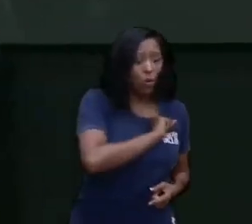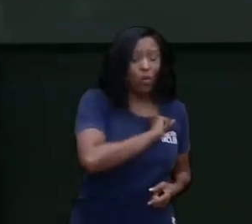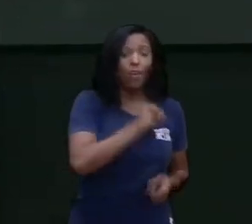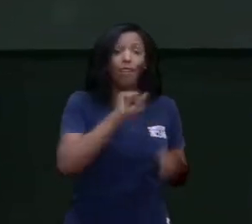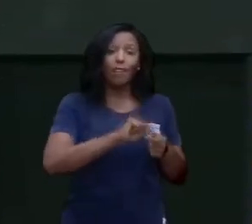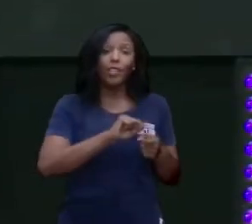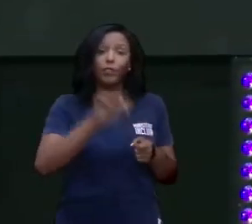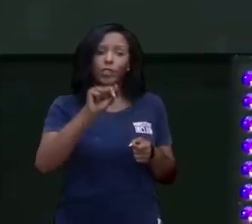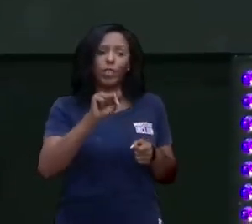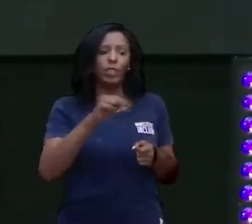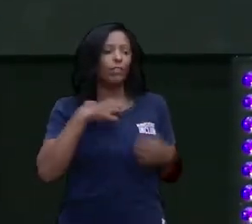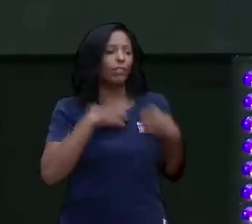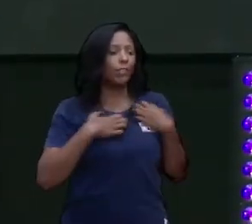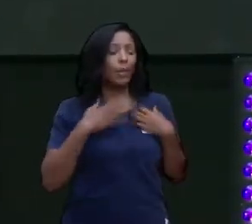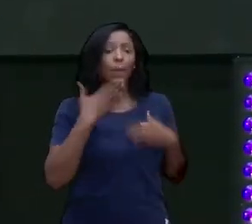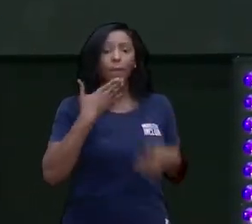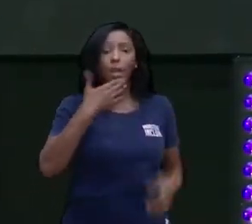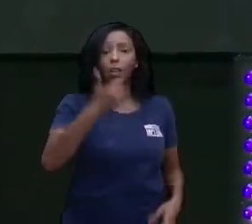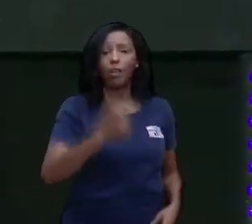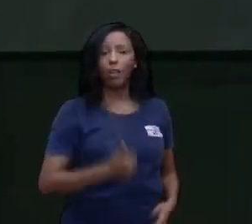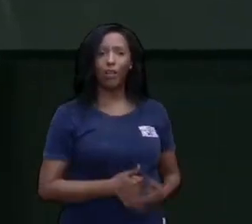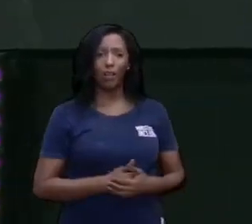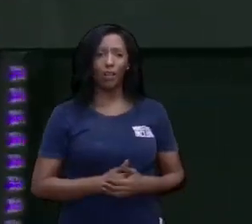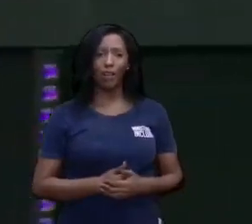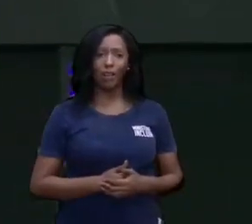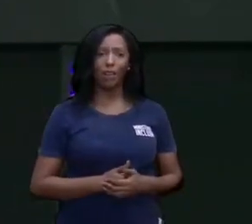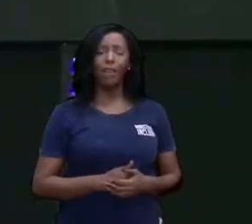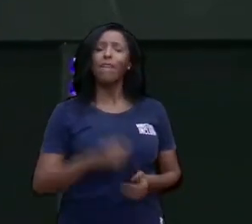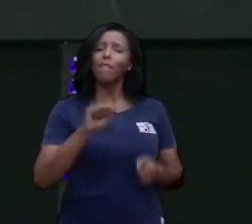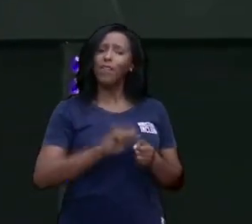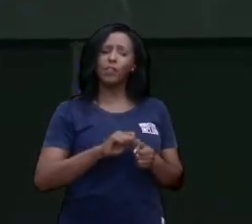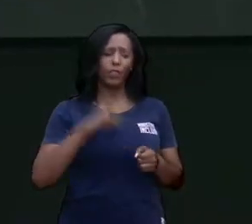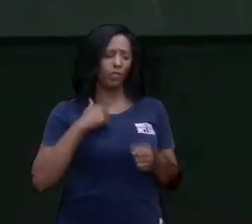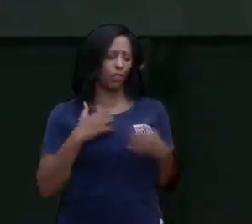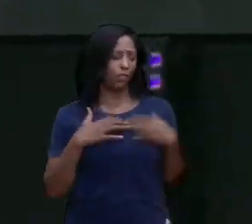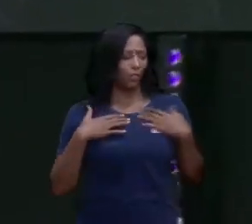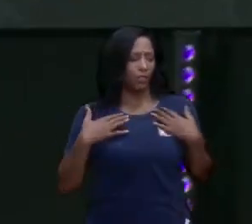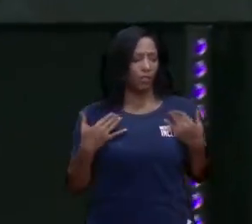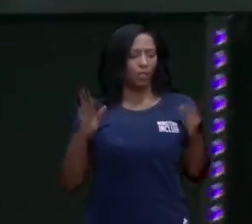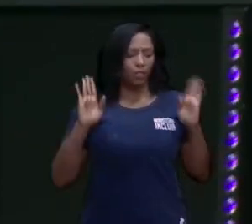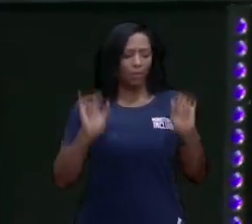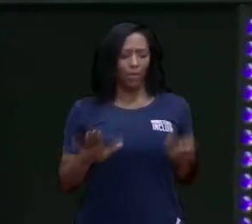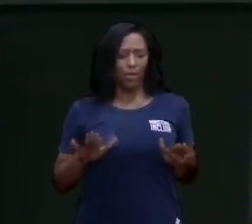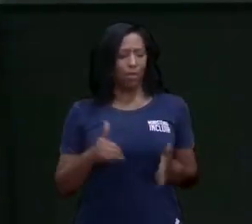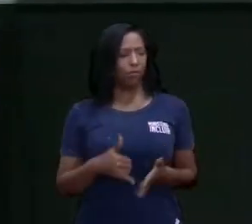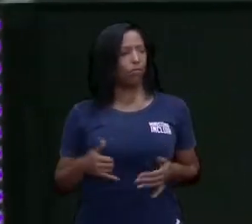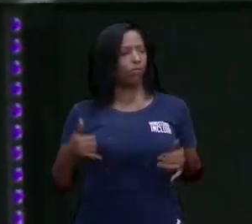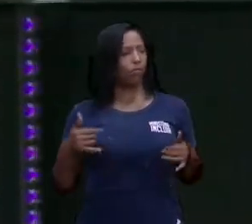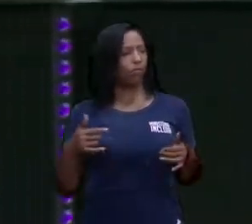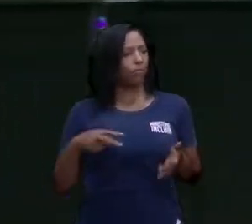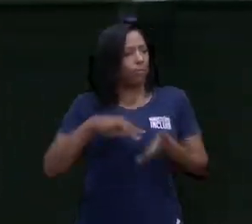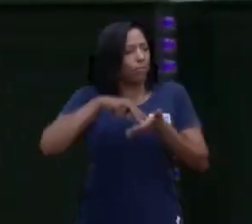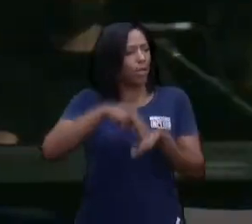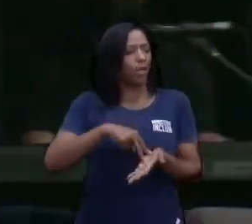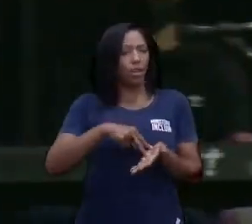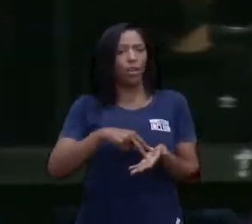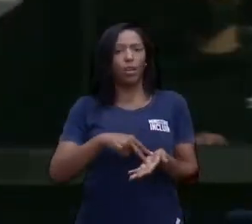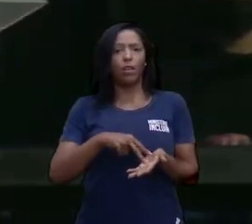você se tornar uma pessoa melhor eu não gosto faz você se sentir com grandeza é a única coisa que vai você sentir mais